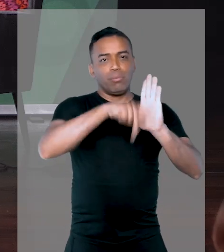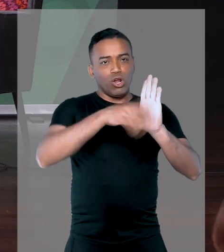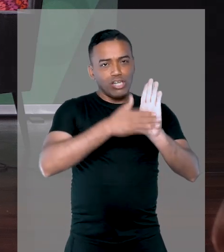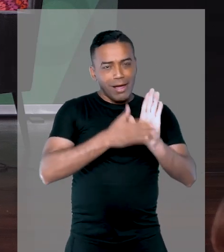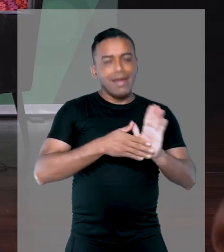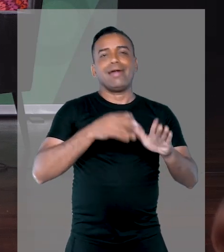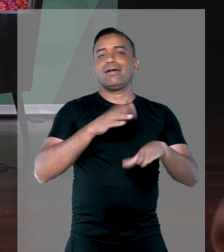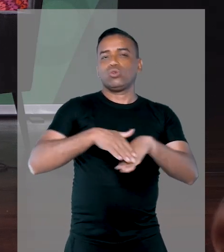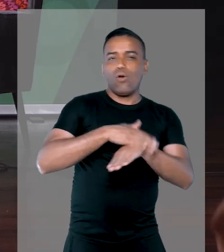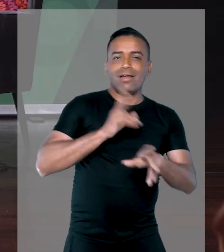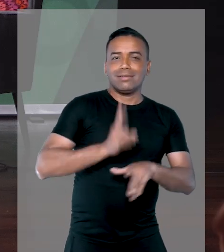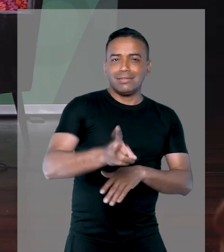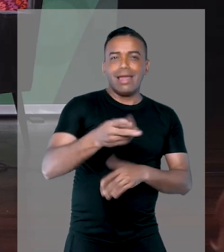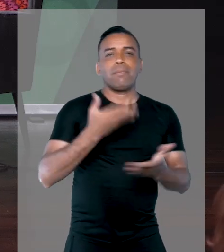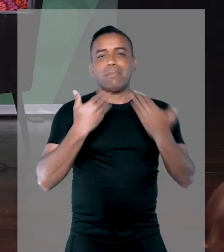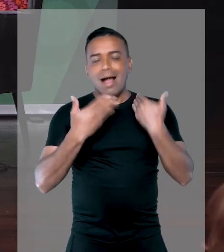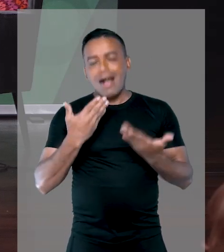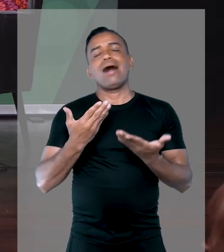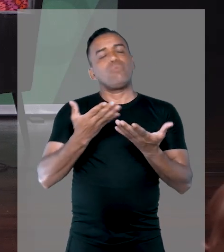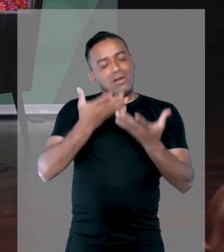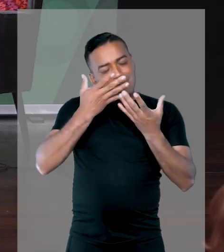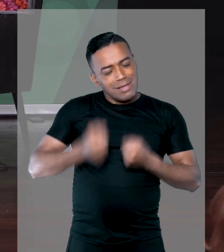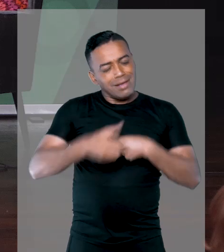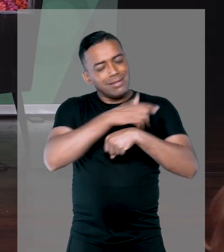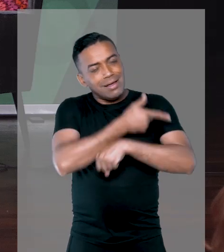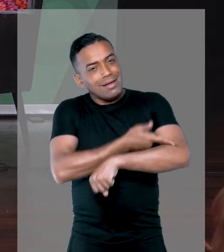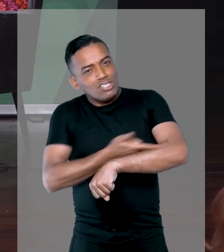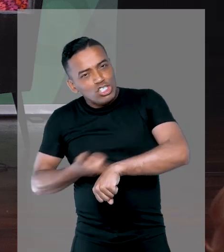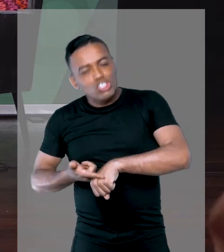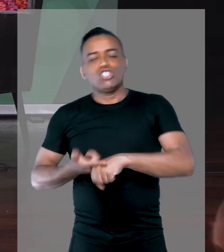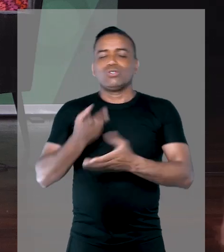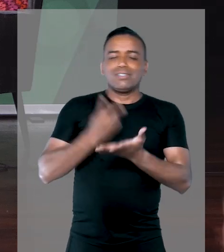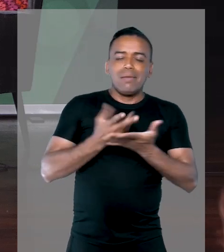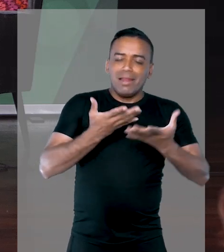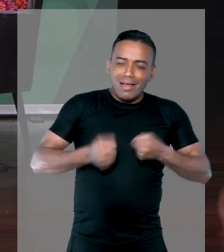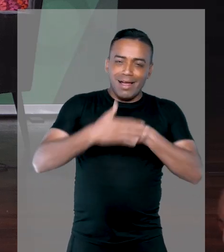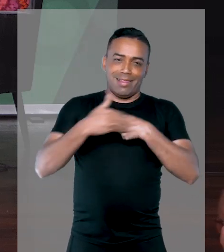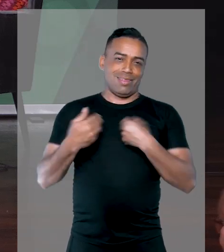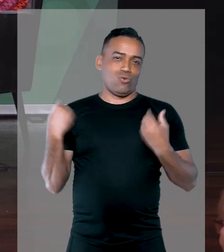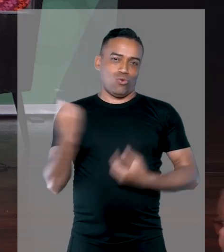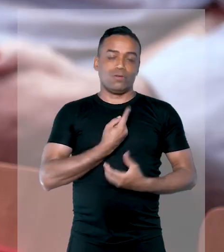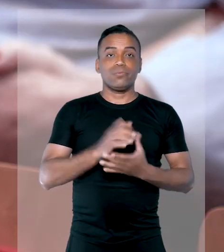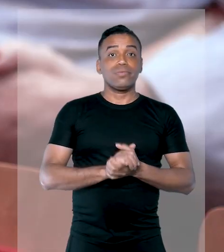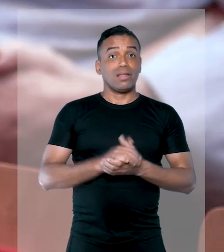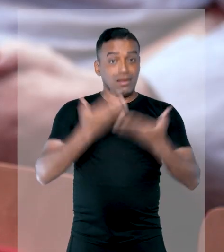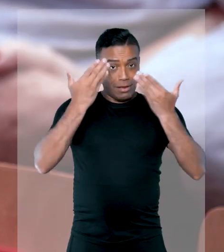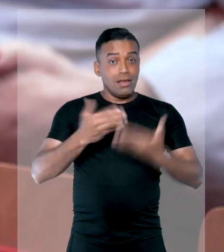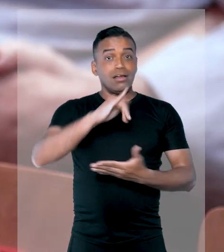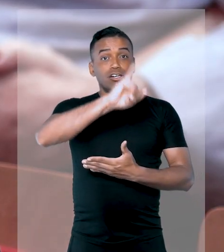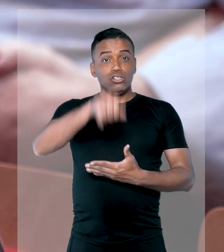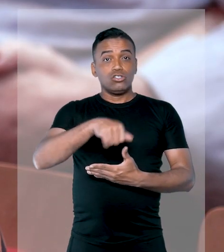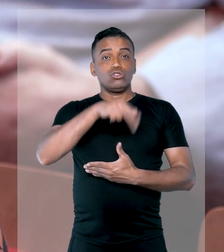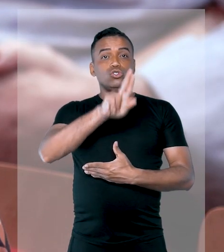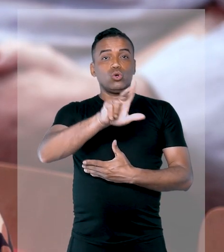por nos acolher aqui de forma tão gentil e acolhedora. Na plateia, a mãe de Letícia assume o microfone. Eu sou a Juliana, mãe da